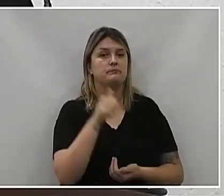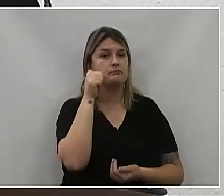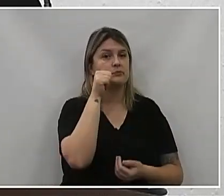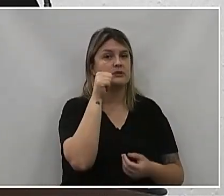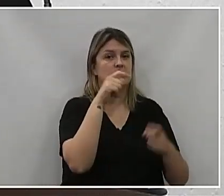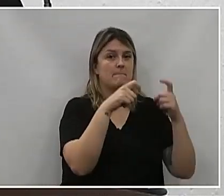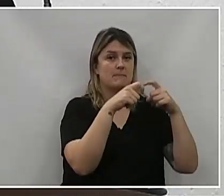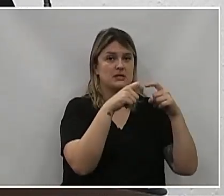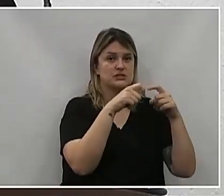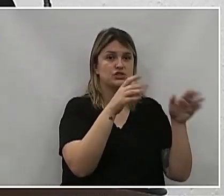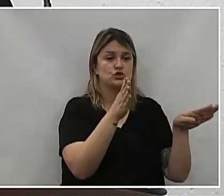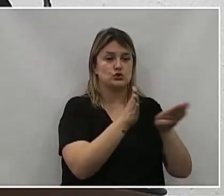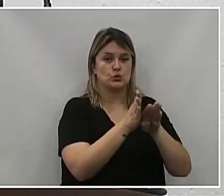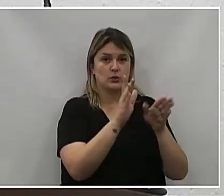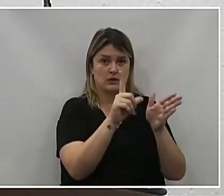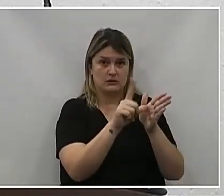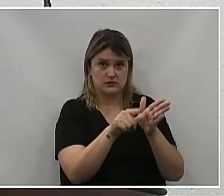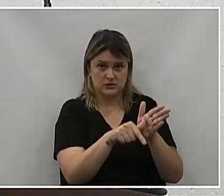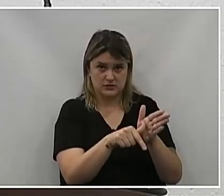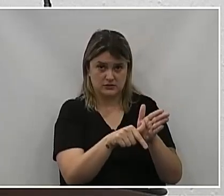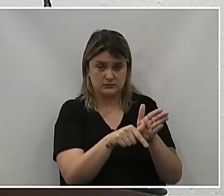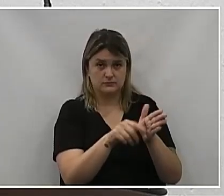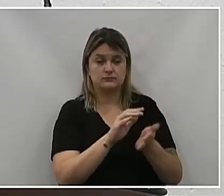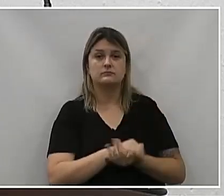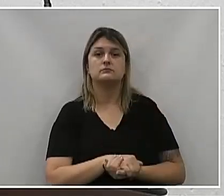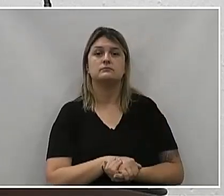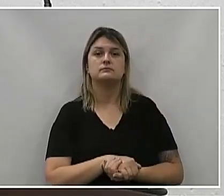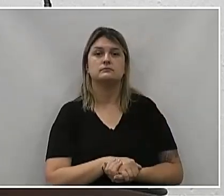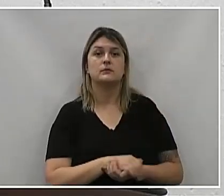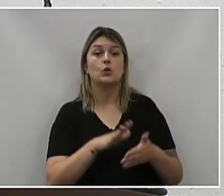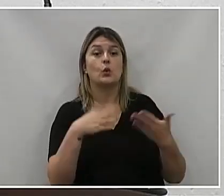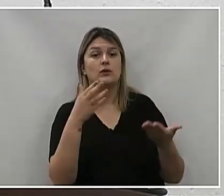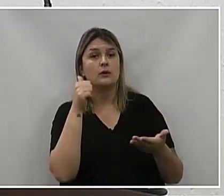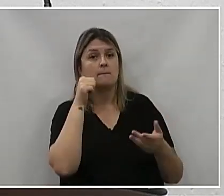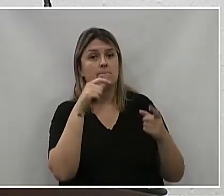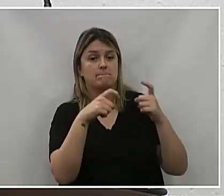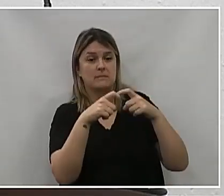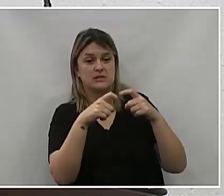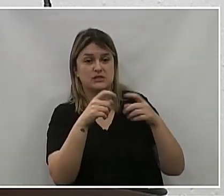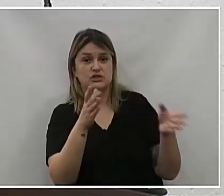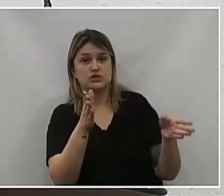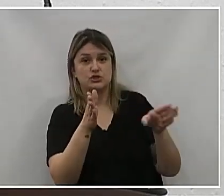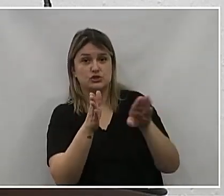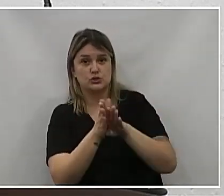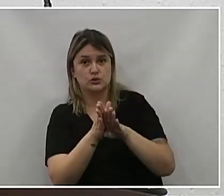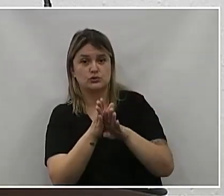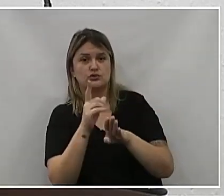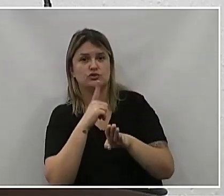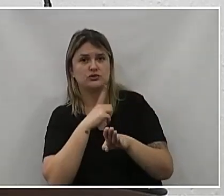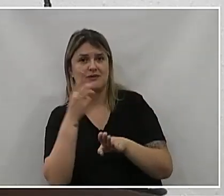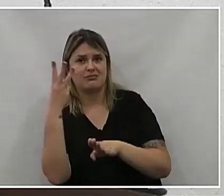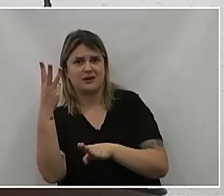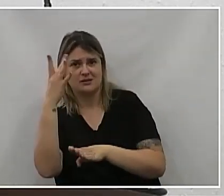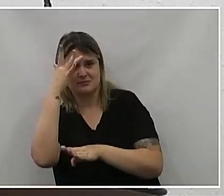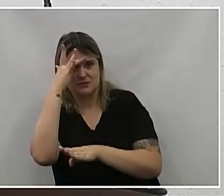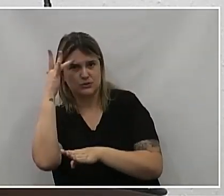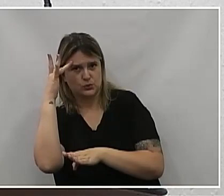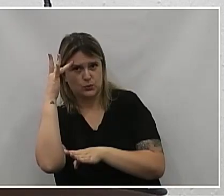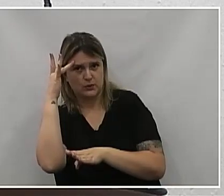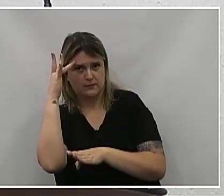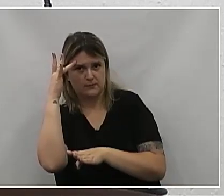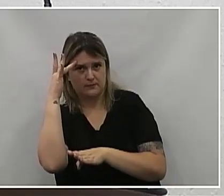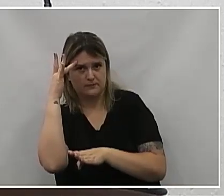médica se atrasou para os atendimentos. Quando ela chegou para fazer os atendimentos, tinha 3 pessoas para ser